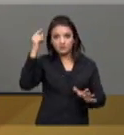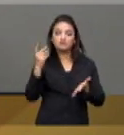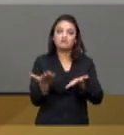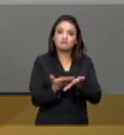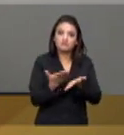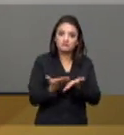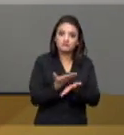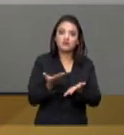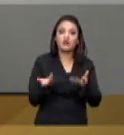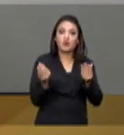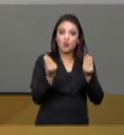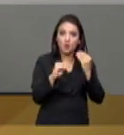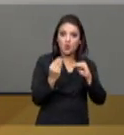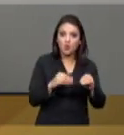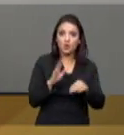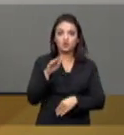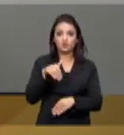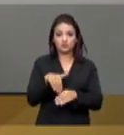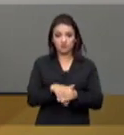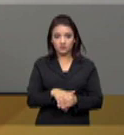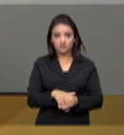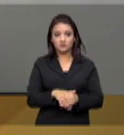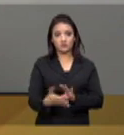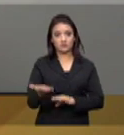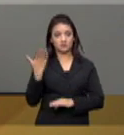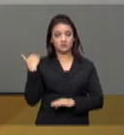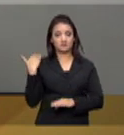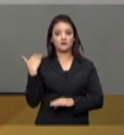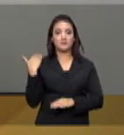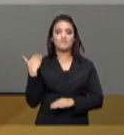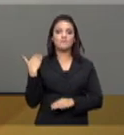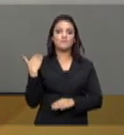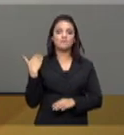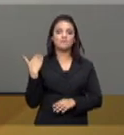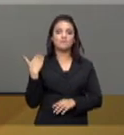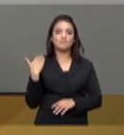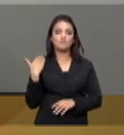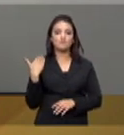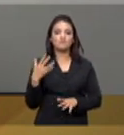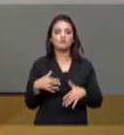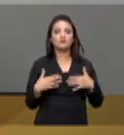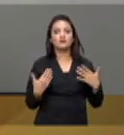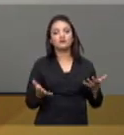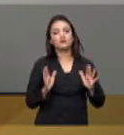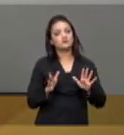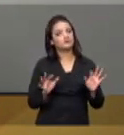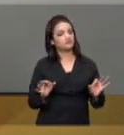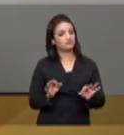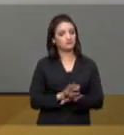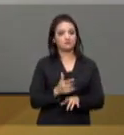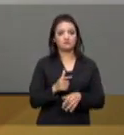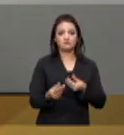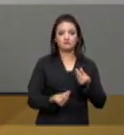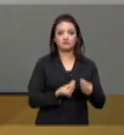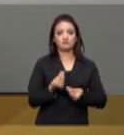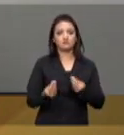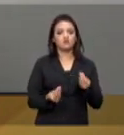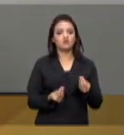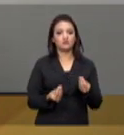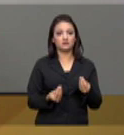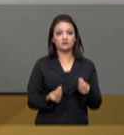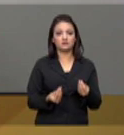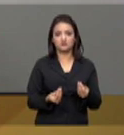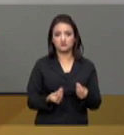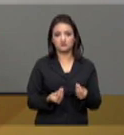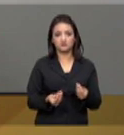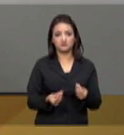nos votos exarados naquele julgamento sobre o tema, se conclui no ponto não haver o que se aclarar pela singela circunstância